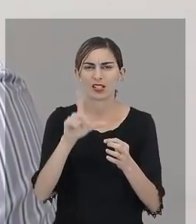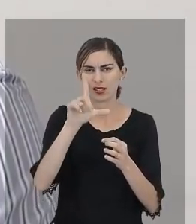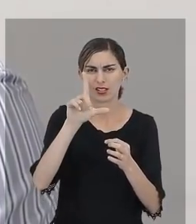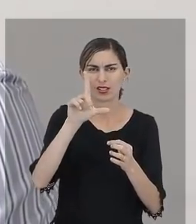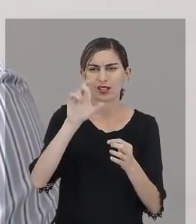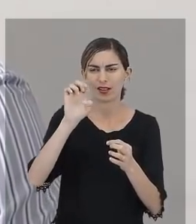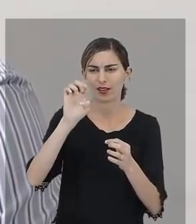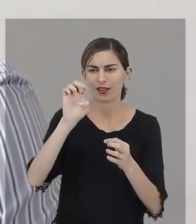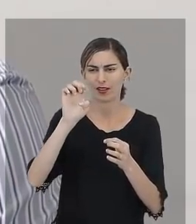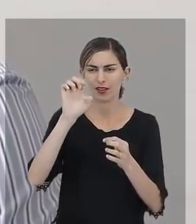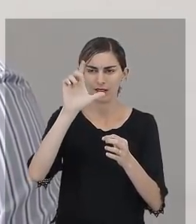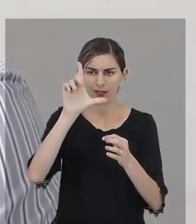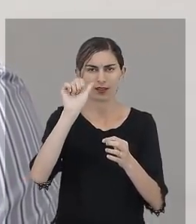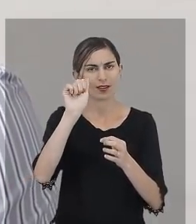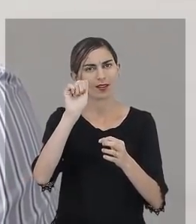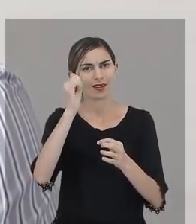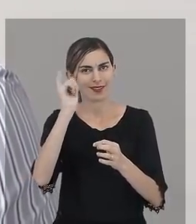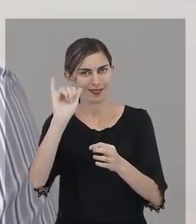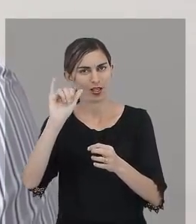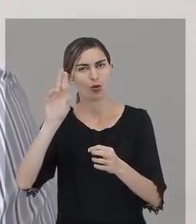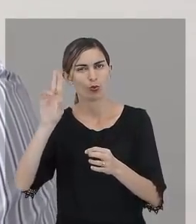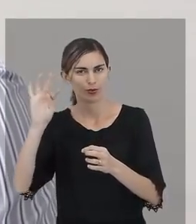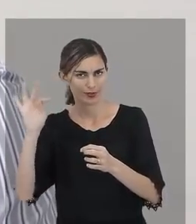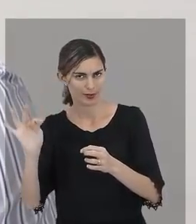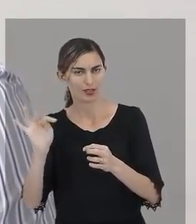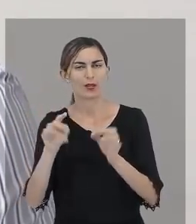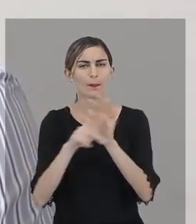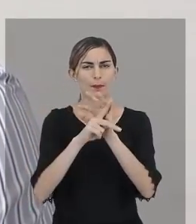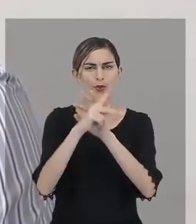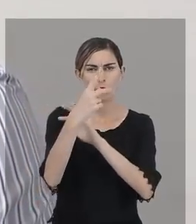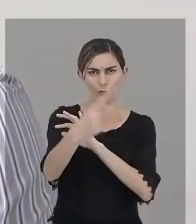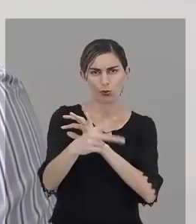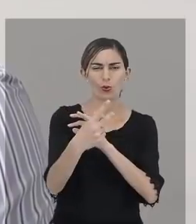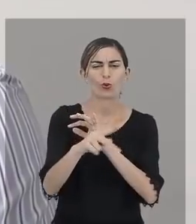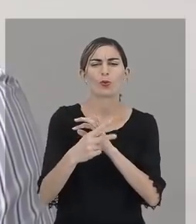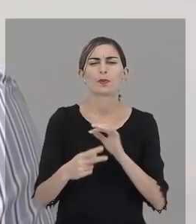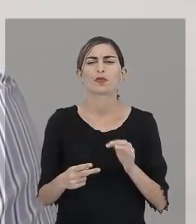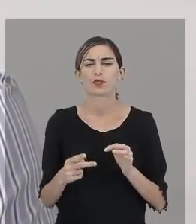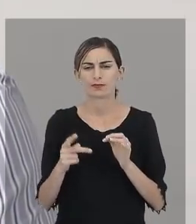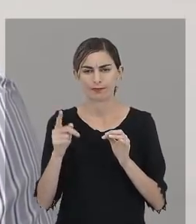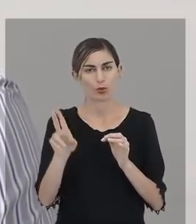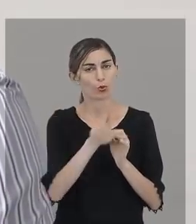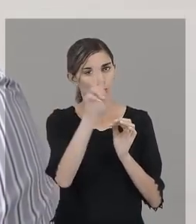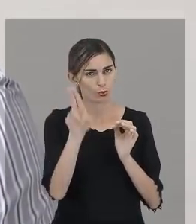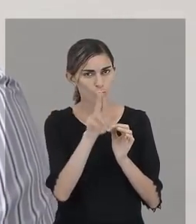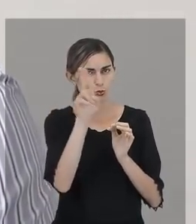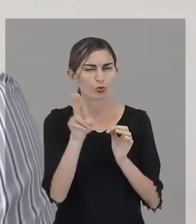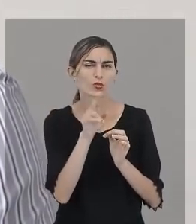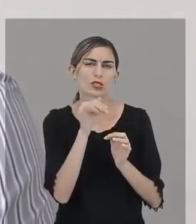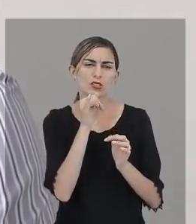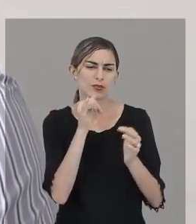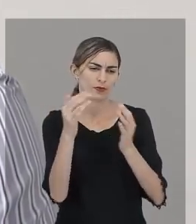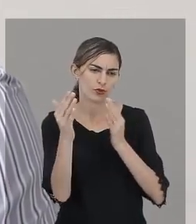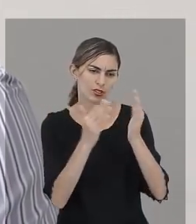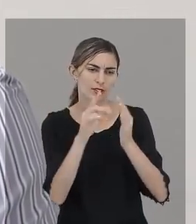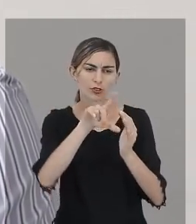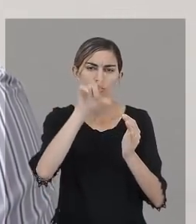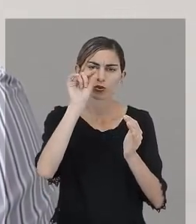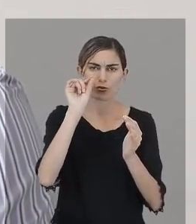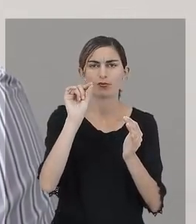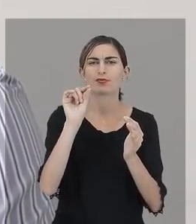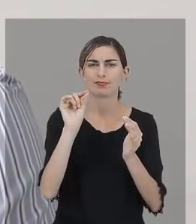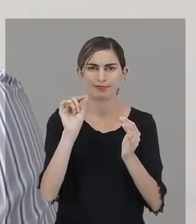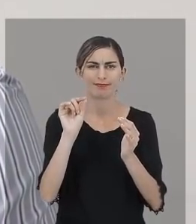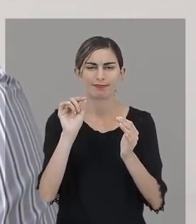Esse absolute layout ele é uma classe deprecated, certo? Ou seja, não é muito recomendado usar, porque se você